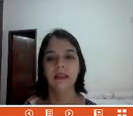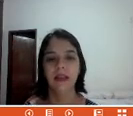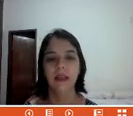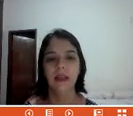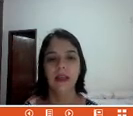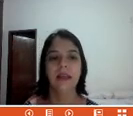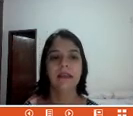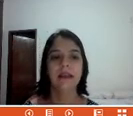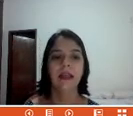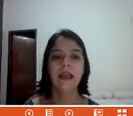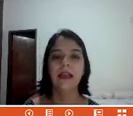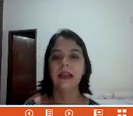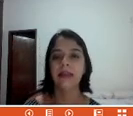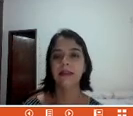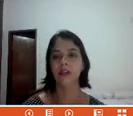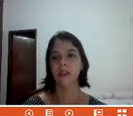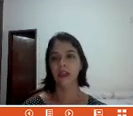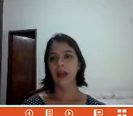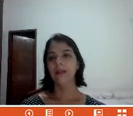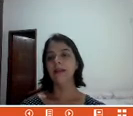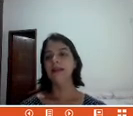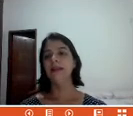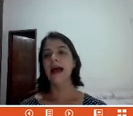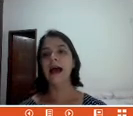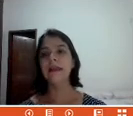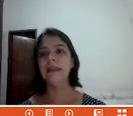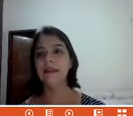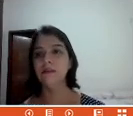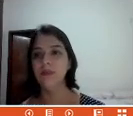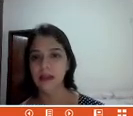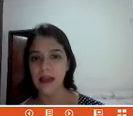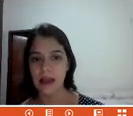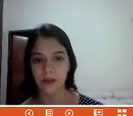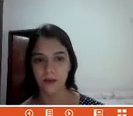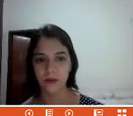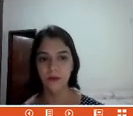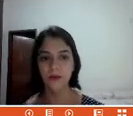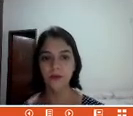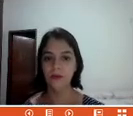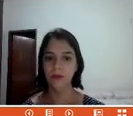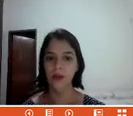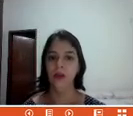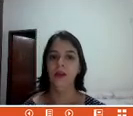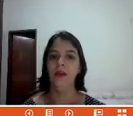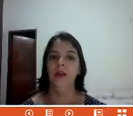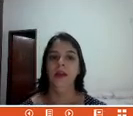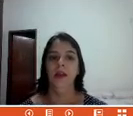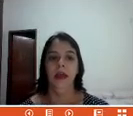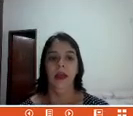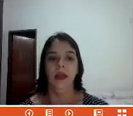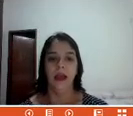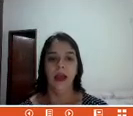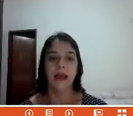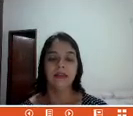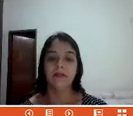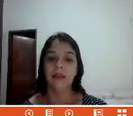Deficiência. Essa lei, ela trata de quê? Ela trata da acessibilidade ao surdo.